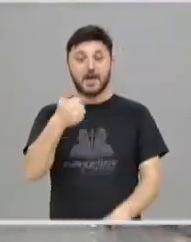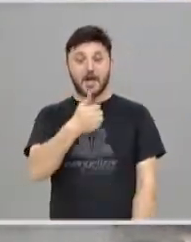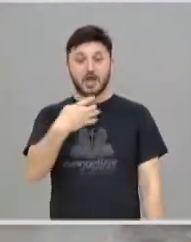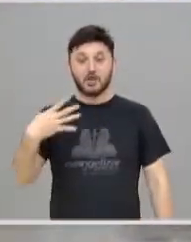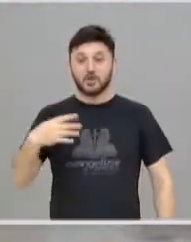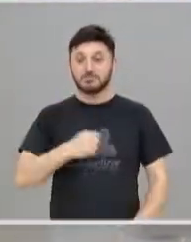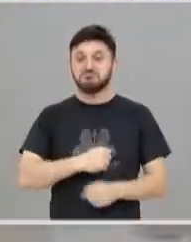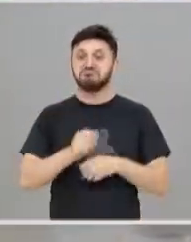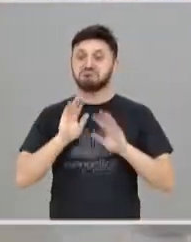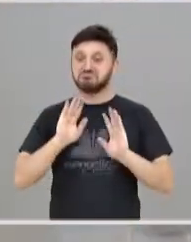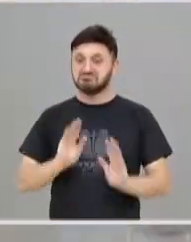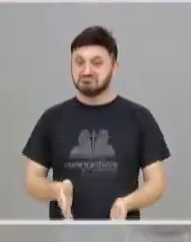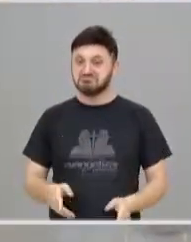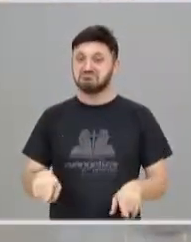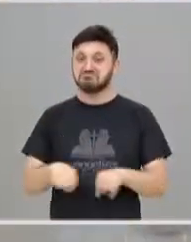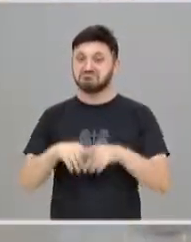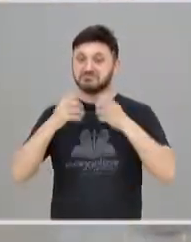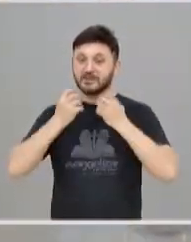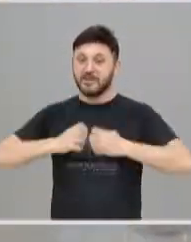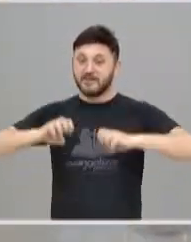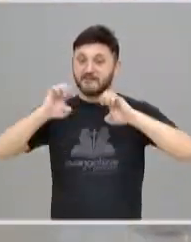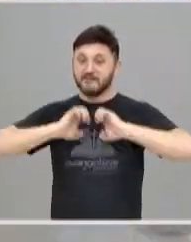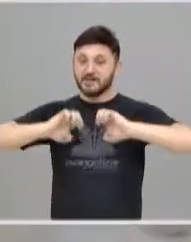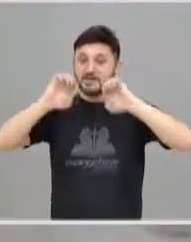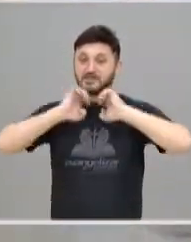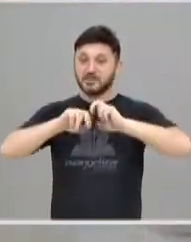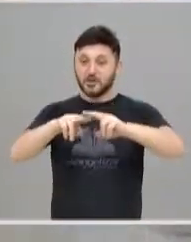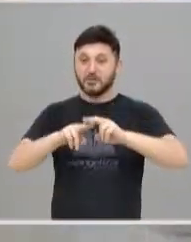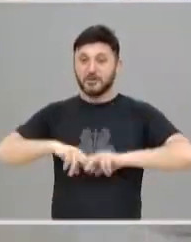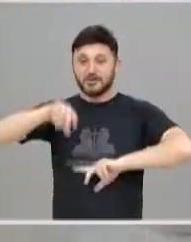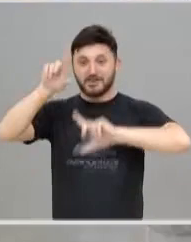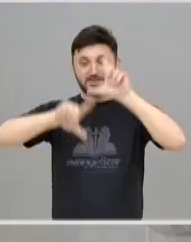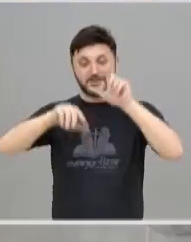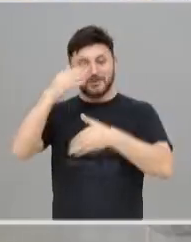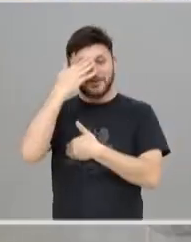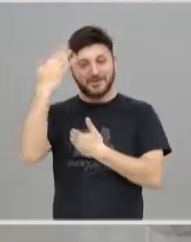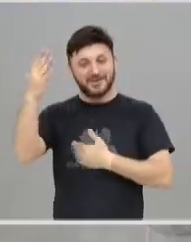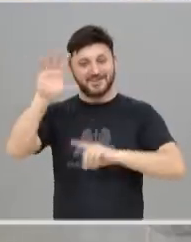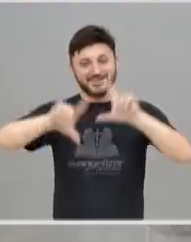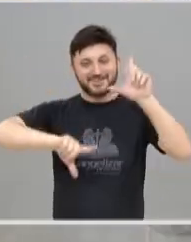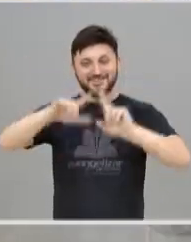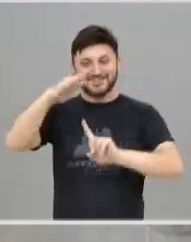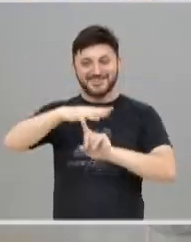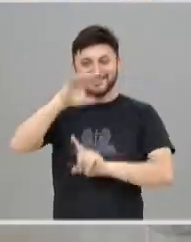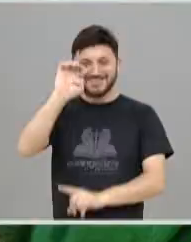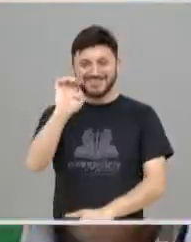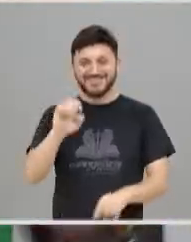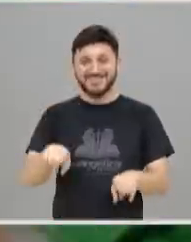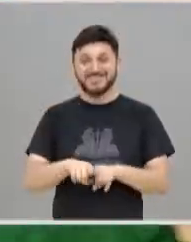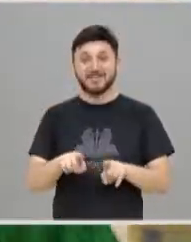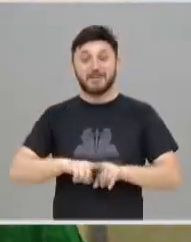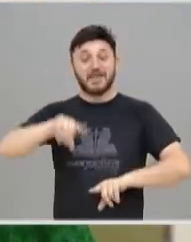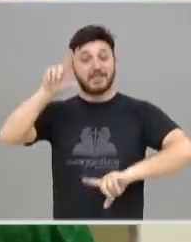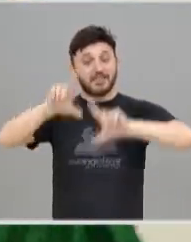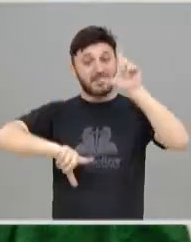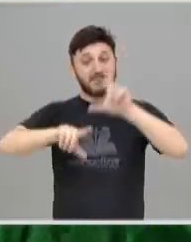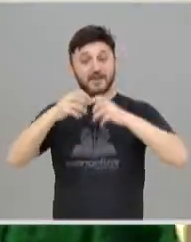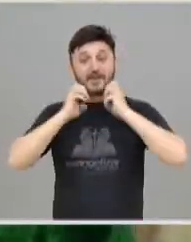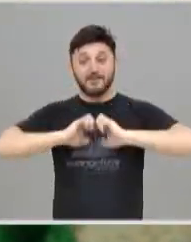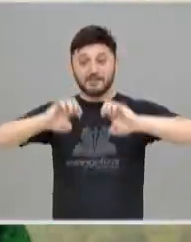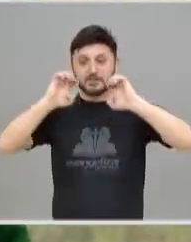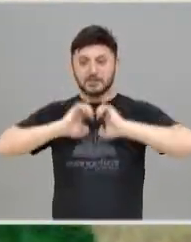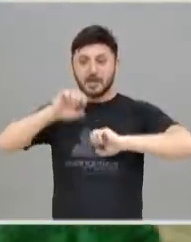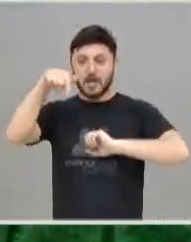anos, evangelizando pelos meios de comunicação. Obrigado à TV E-Paraná e a partir da E-Paraná, TV